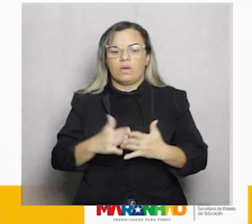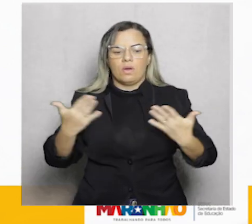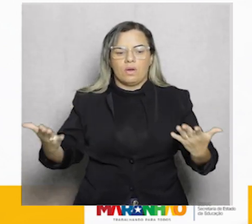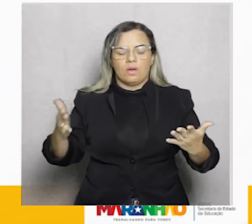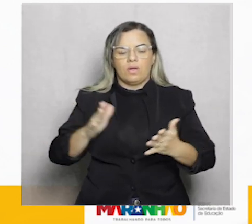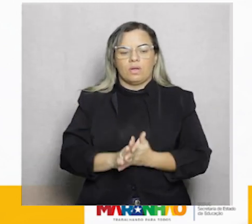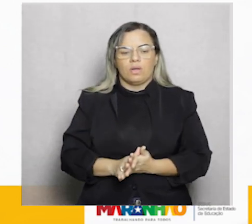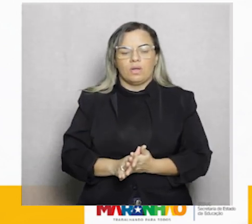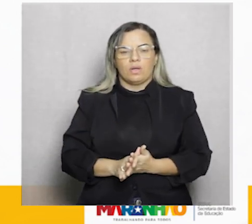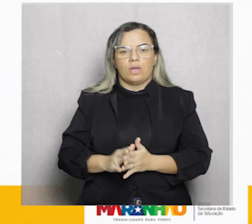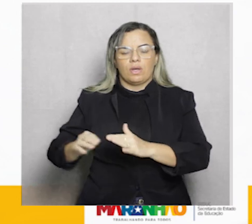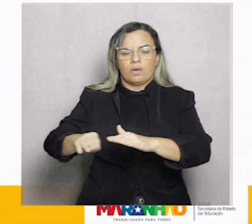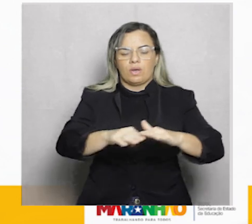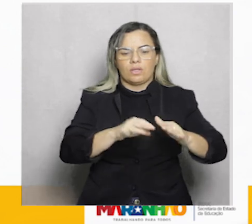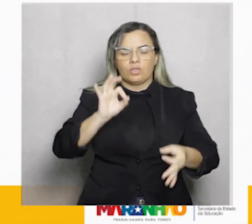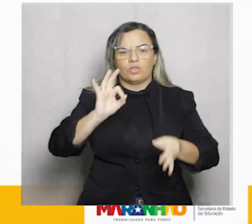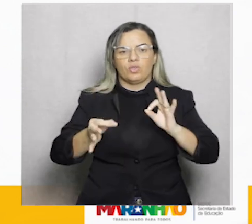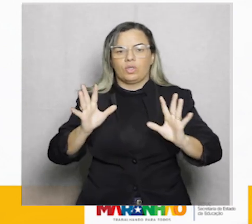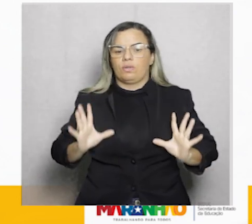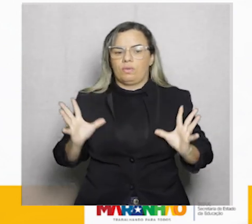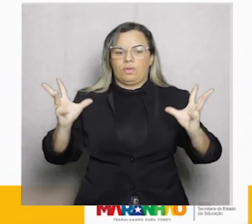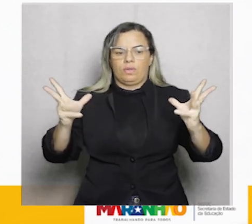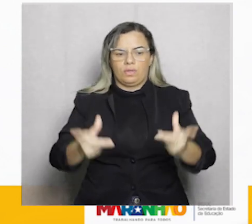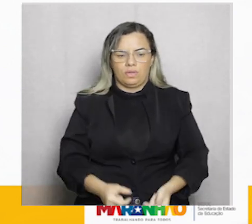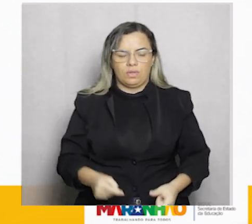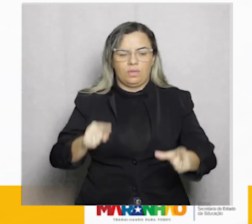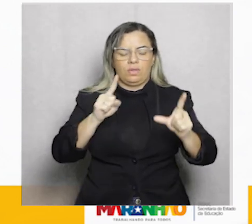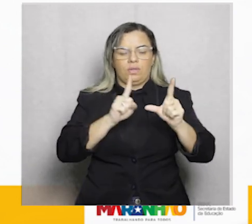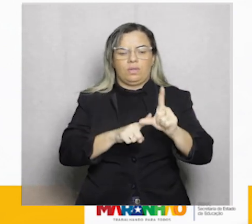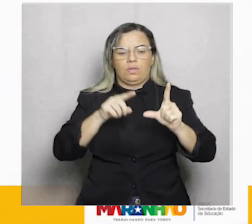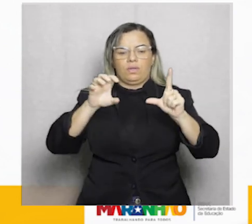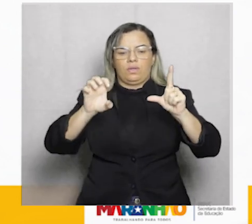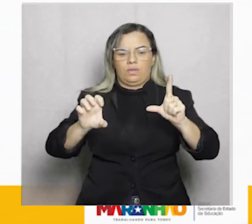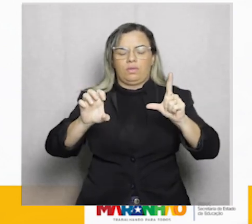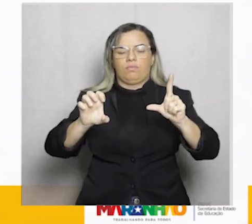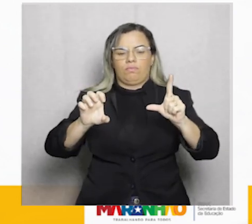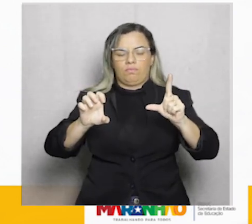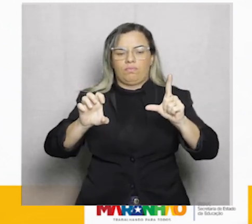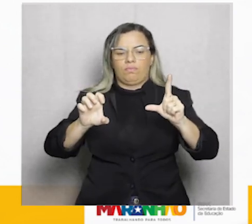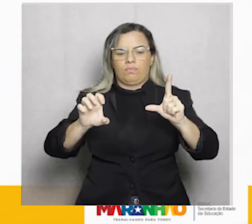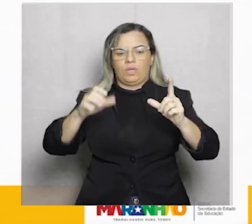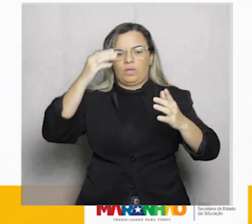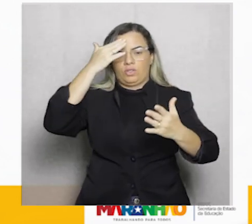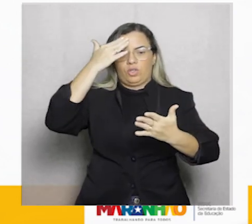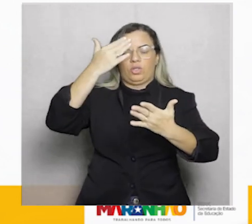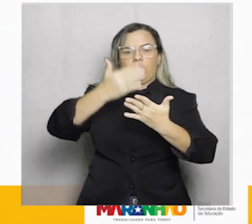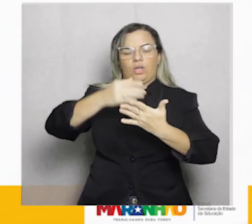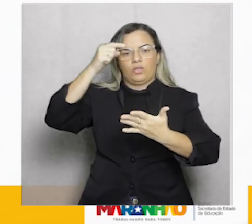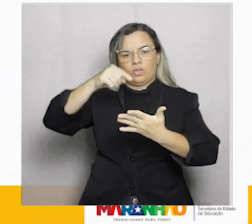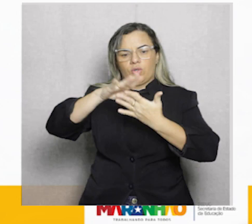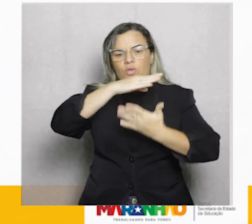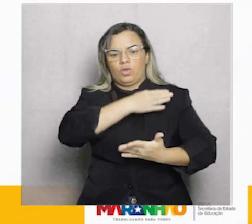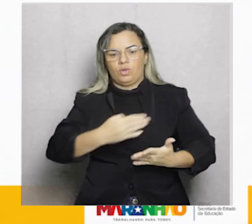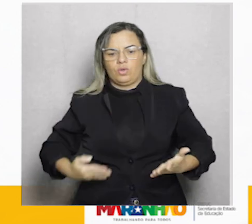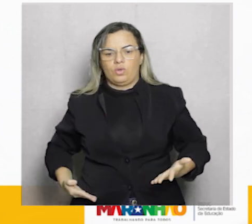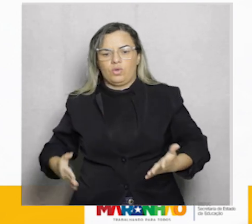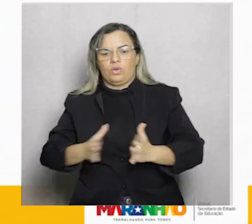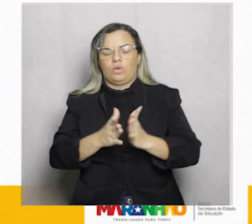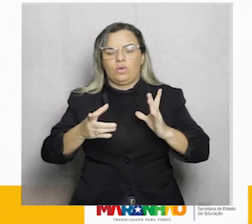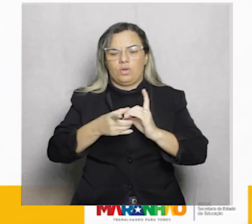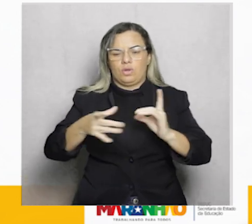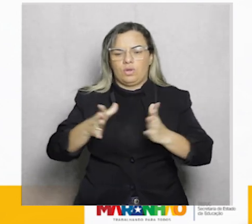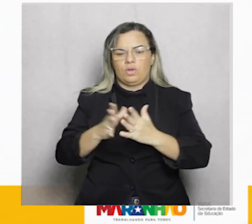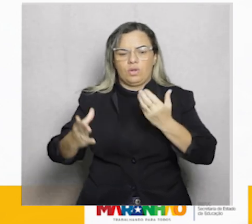todos. Ok? Então, resposta, letra E. Defender um governo democrático, que garantisse a participação política